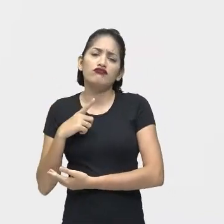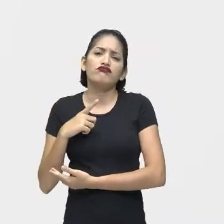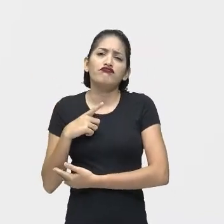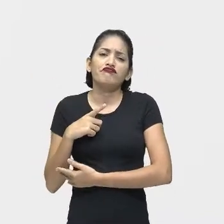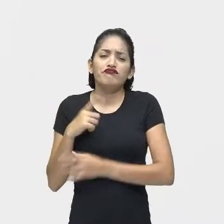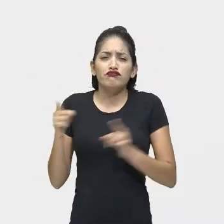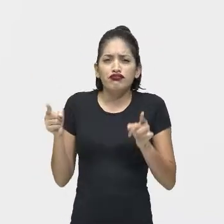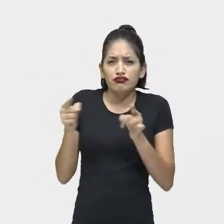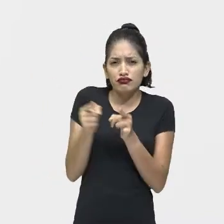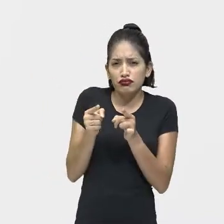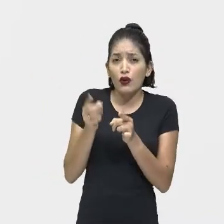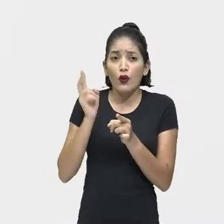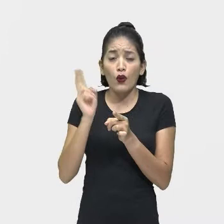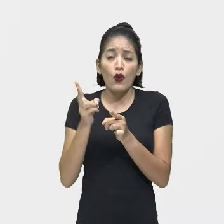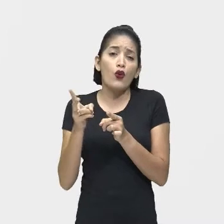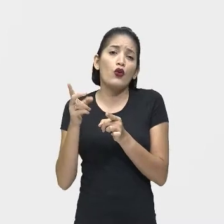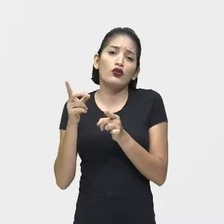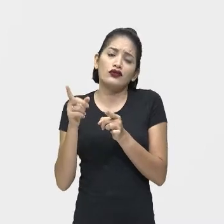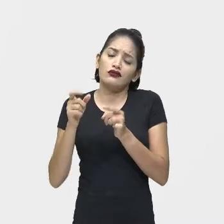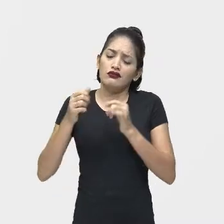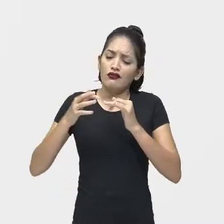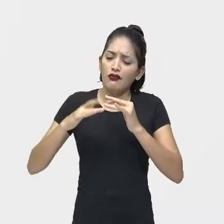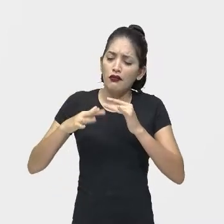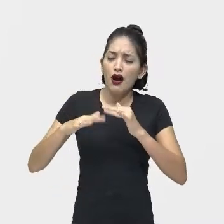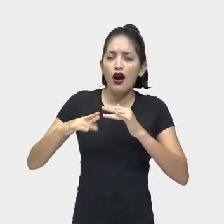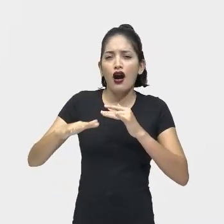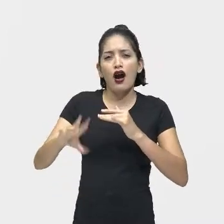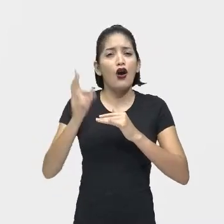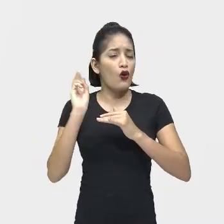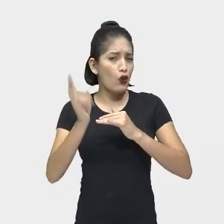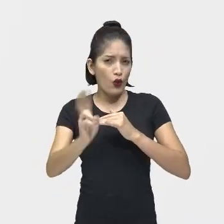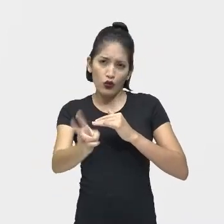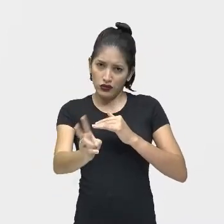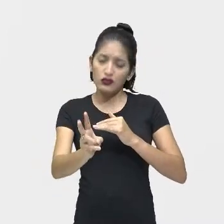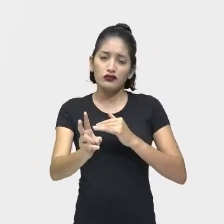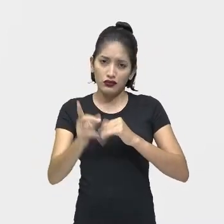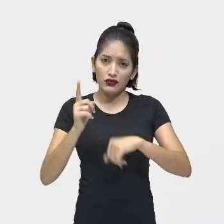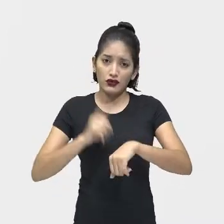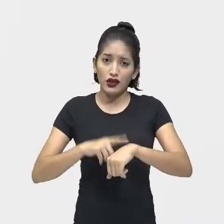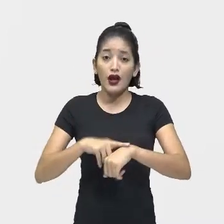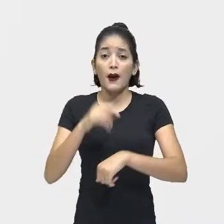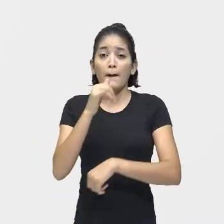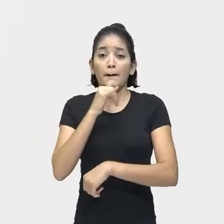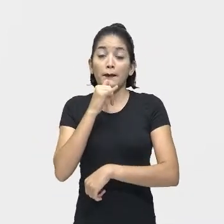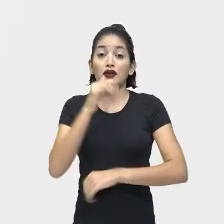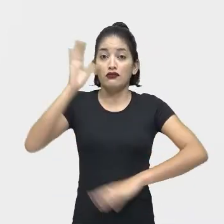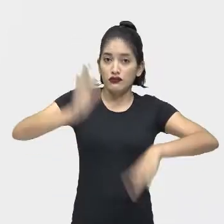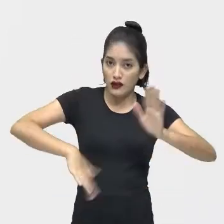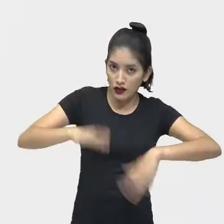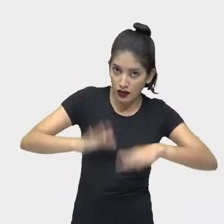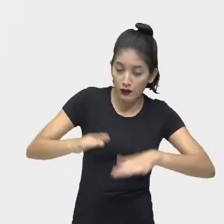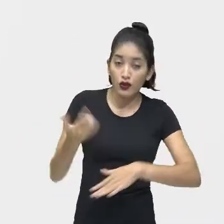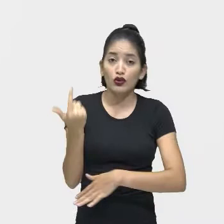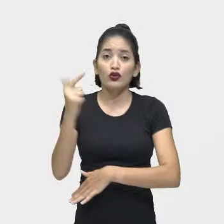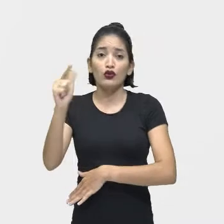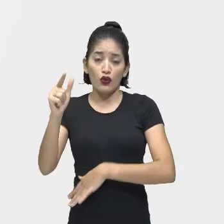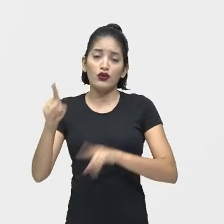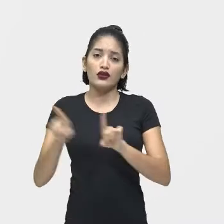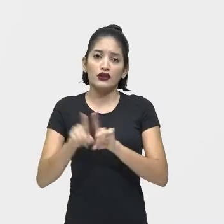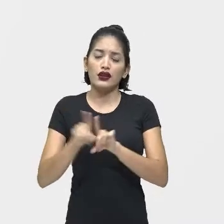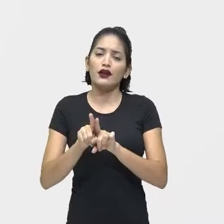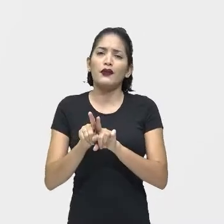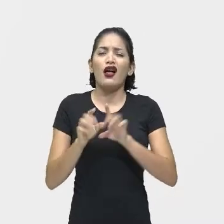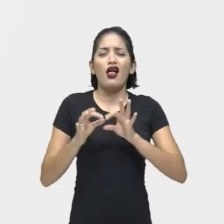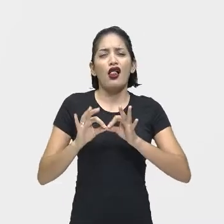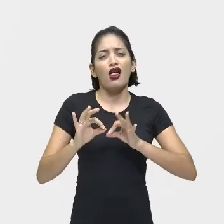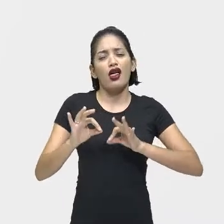é, continuam soando por um breve período de tempo, como os sons dos tambores, e outros têm ressonância